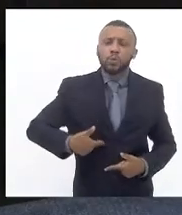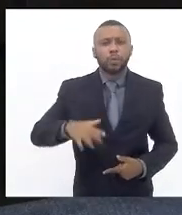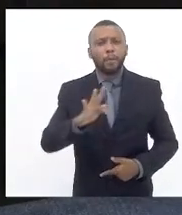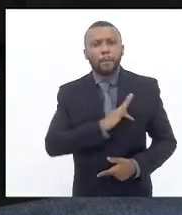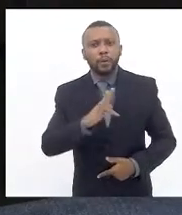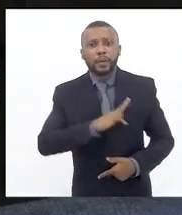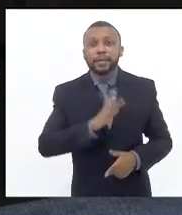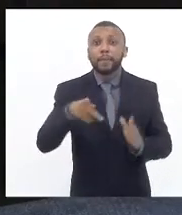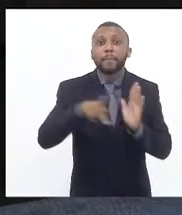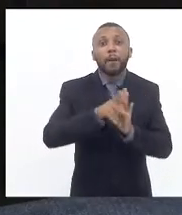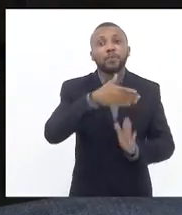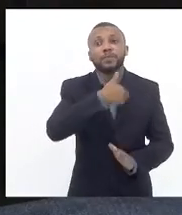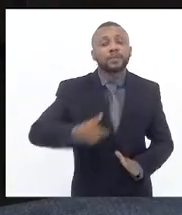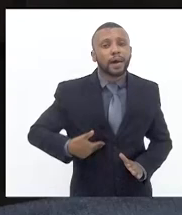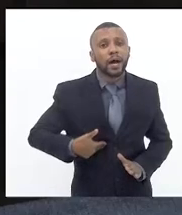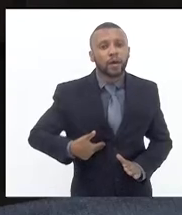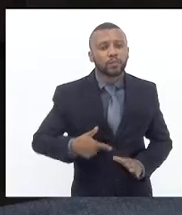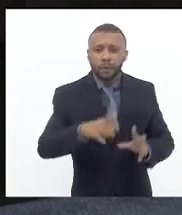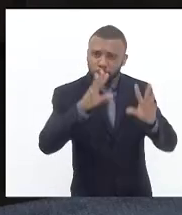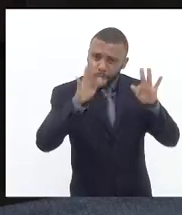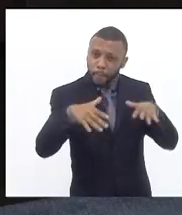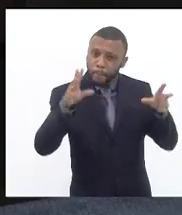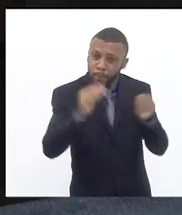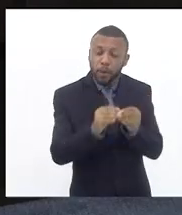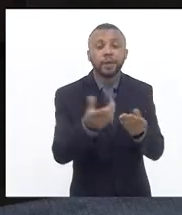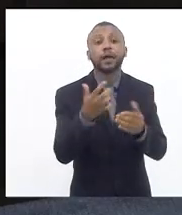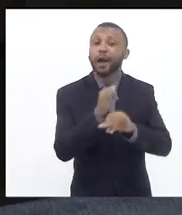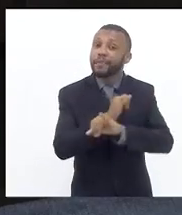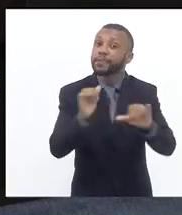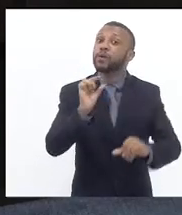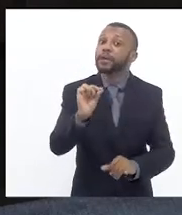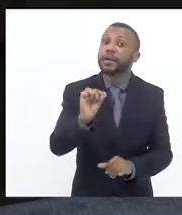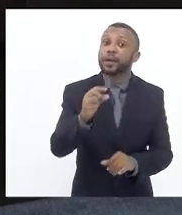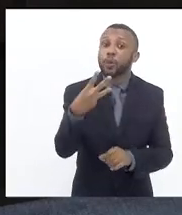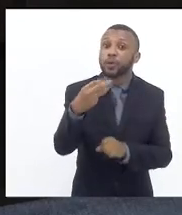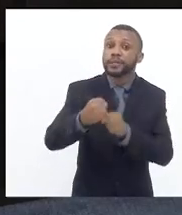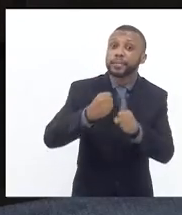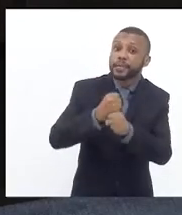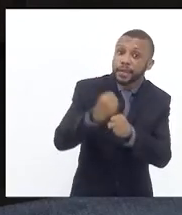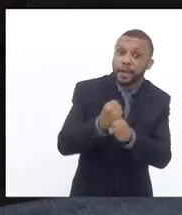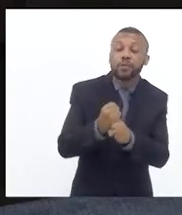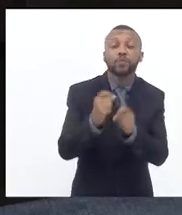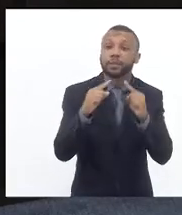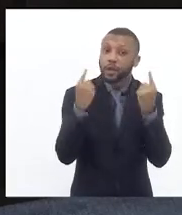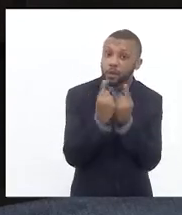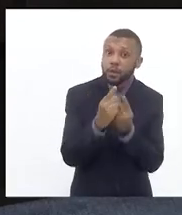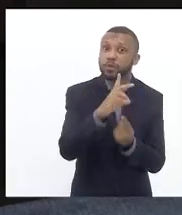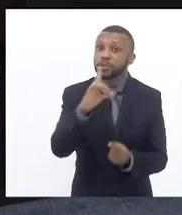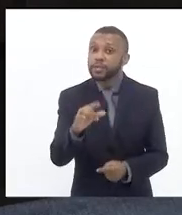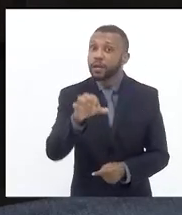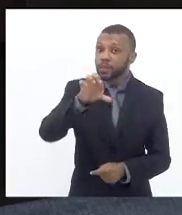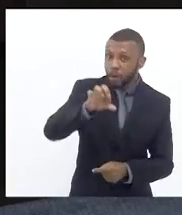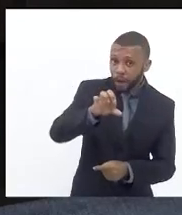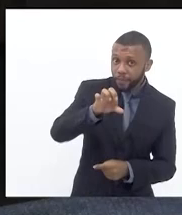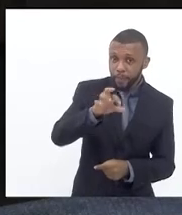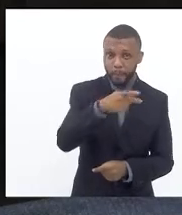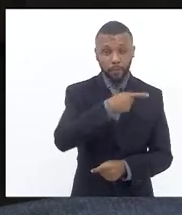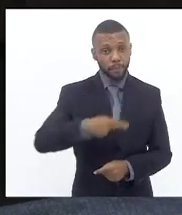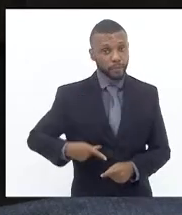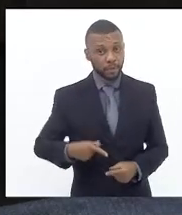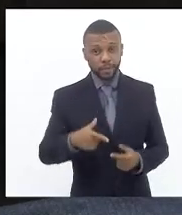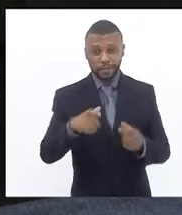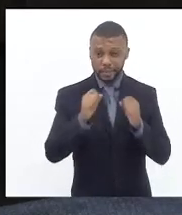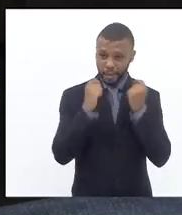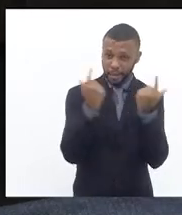estado mas por favor o triénio foi dito na reunião do dia nove pelo presidente da casa